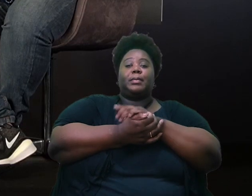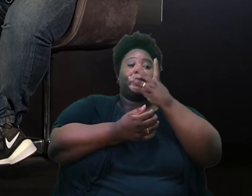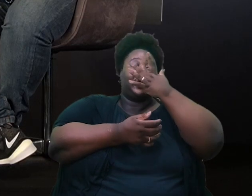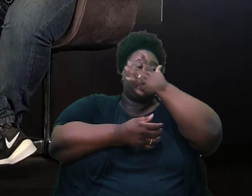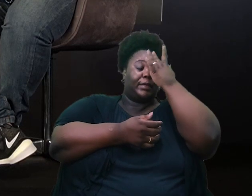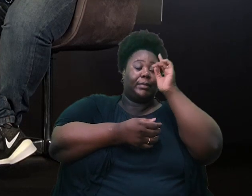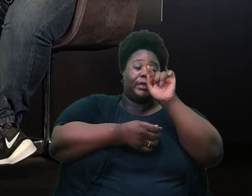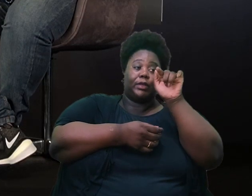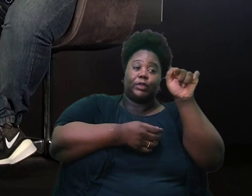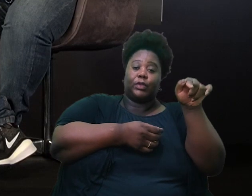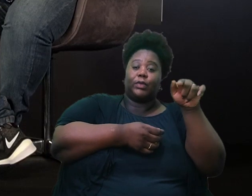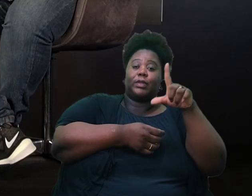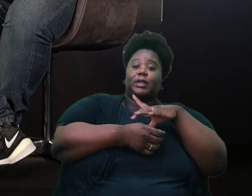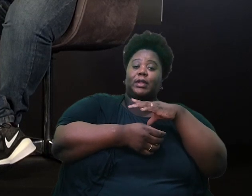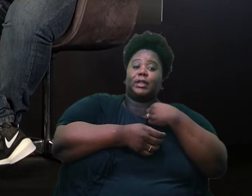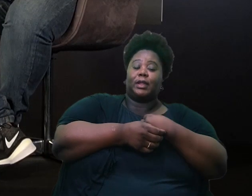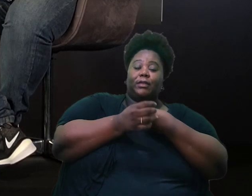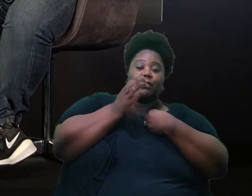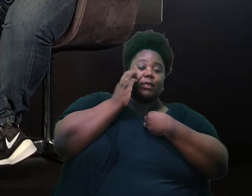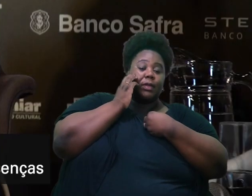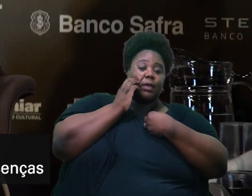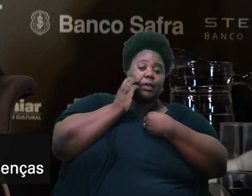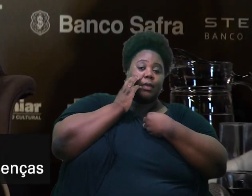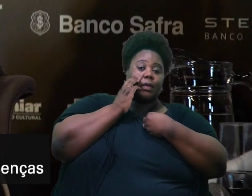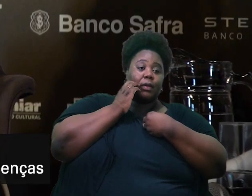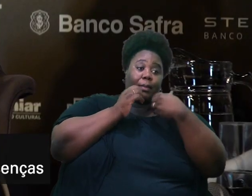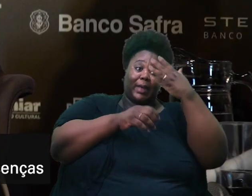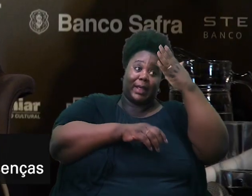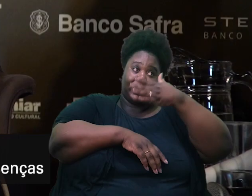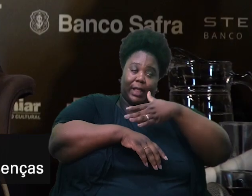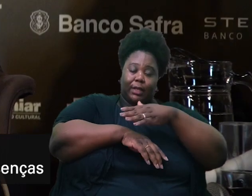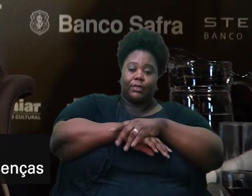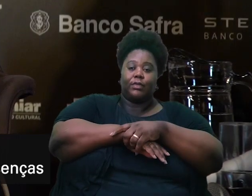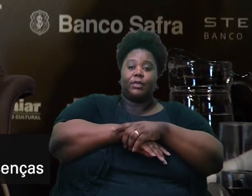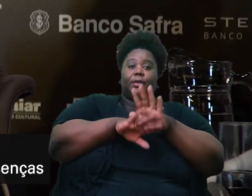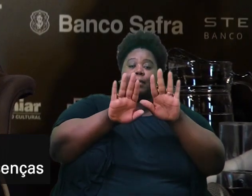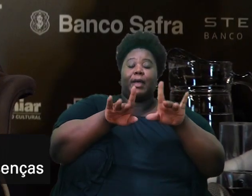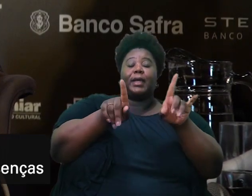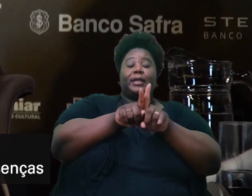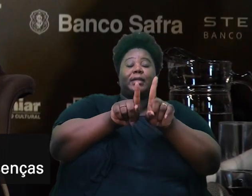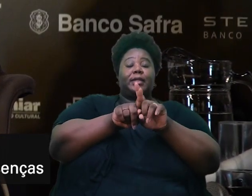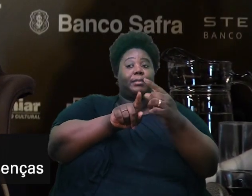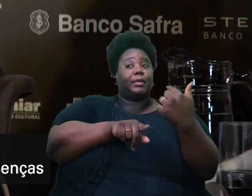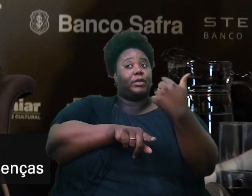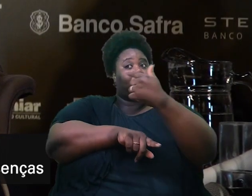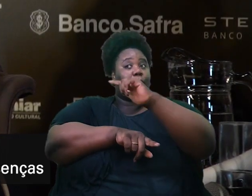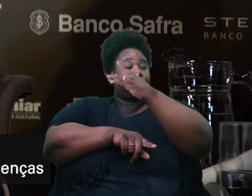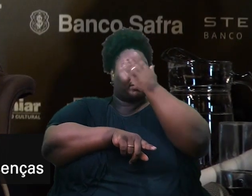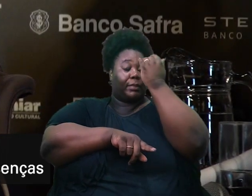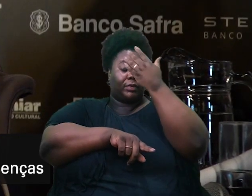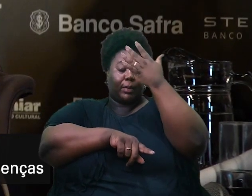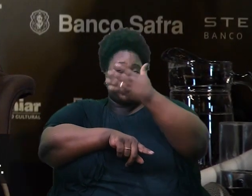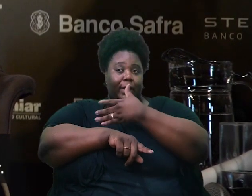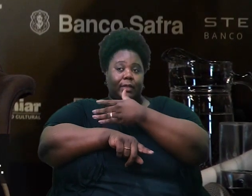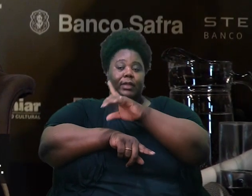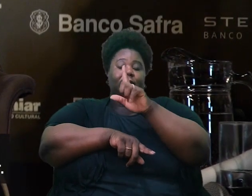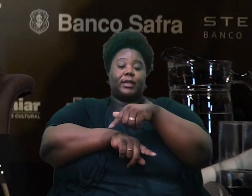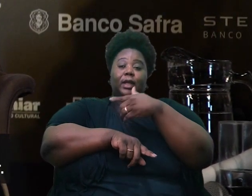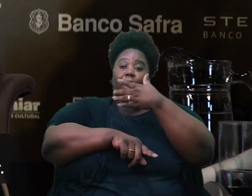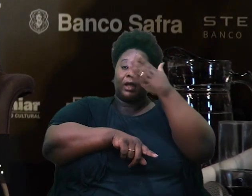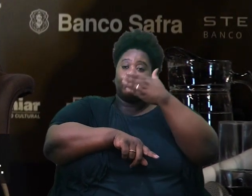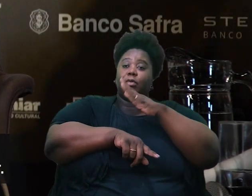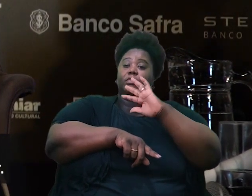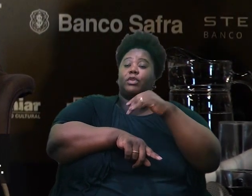aqueles que estão presentes, mas também por outras presenças, que são as presenças daqueles